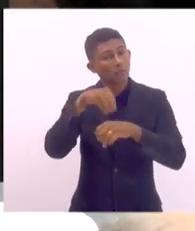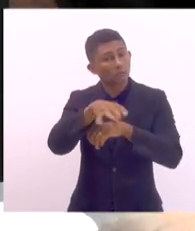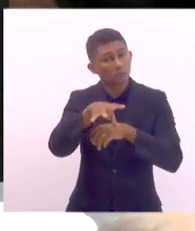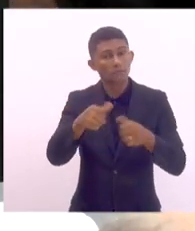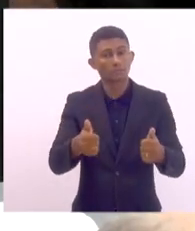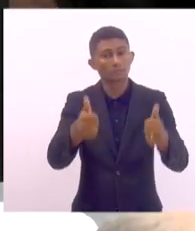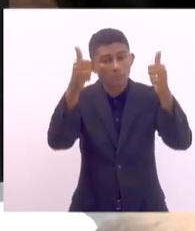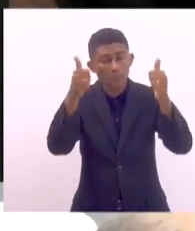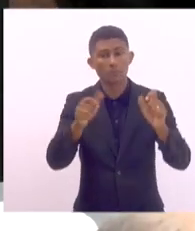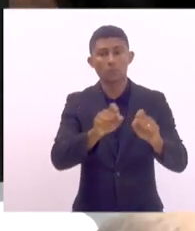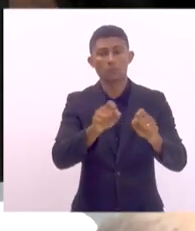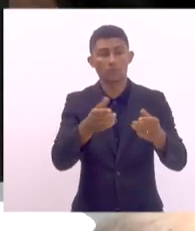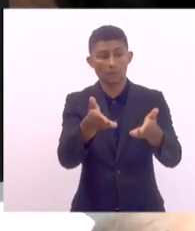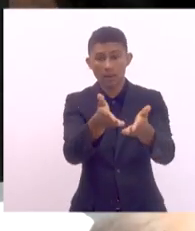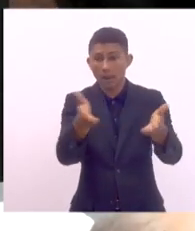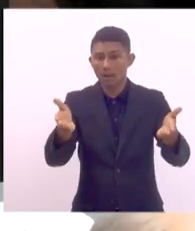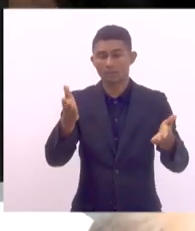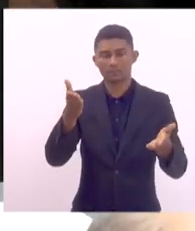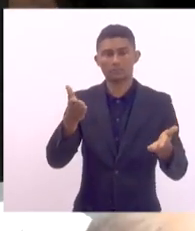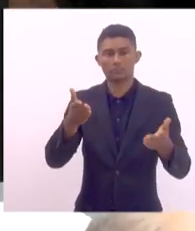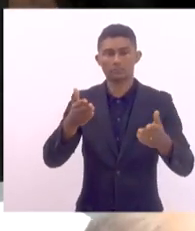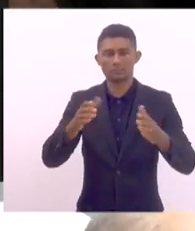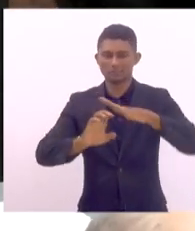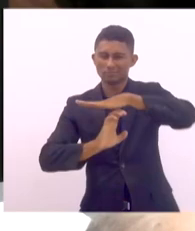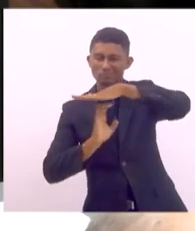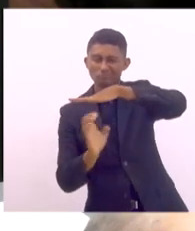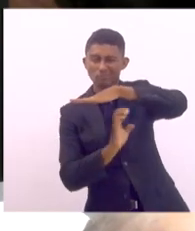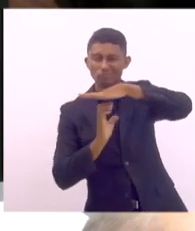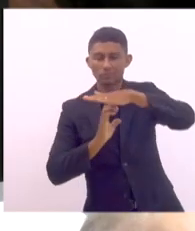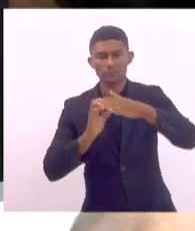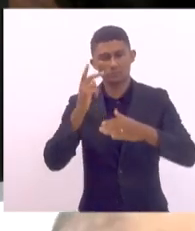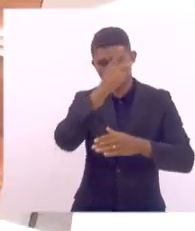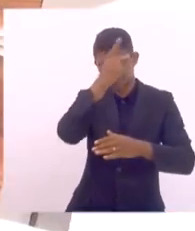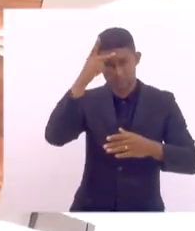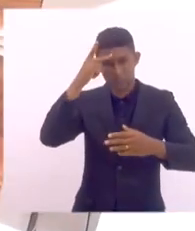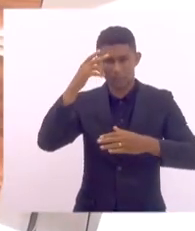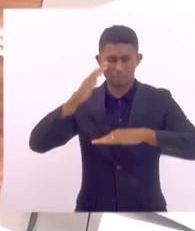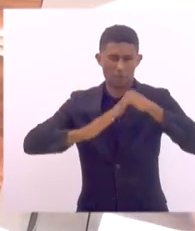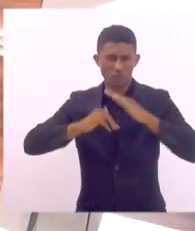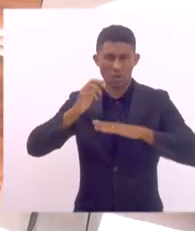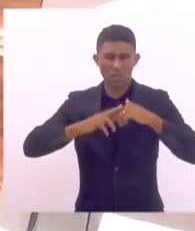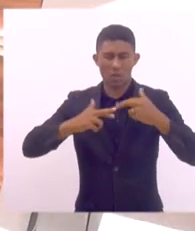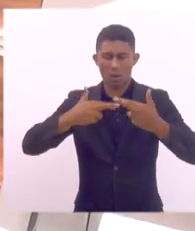às cooperativas de catadores. Então, é nesse sentido.